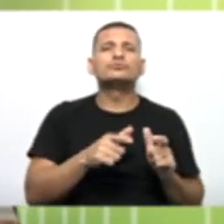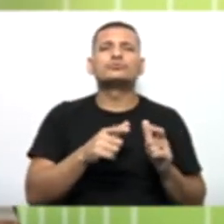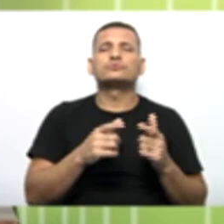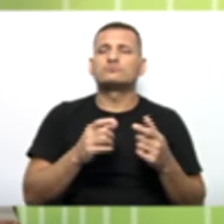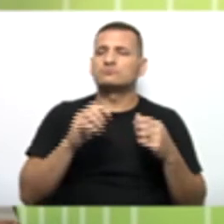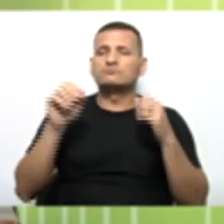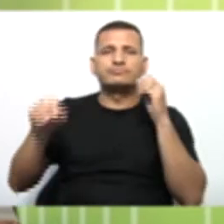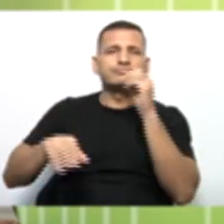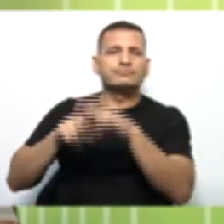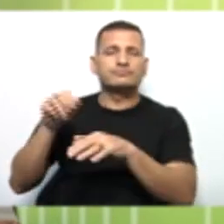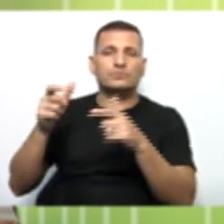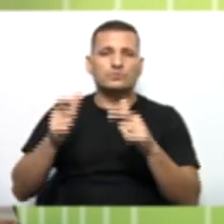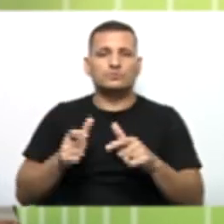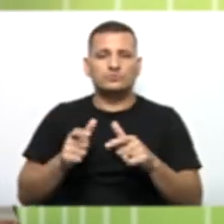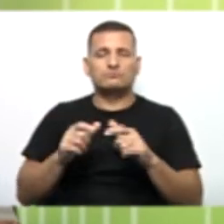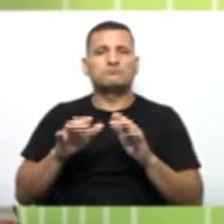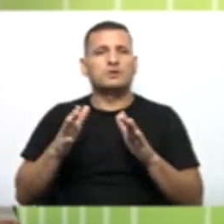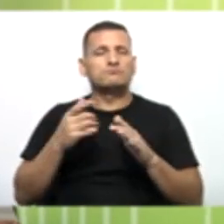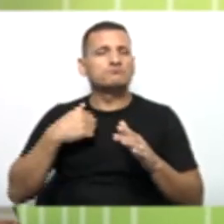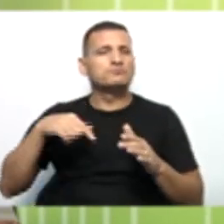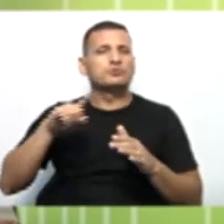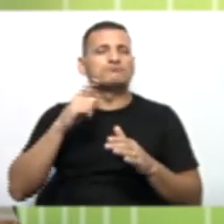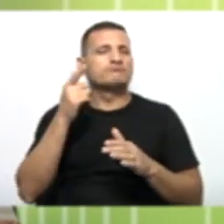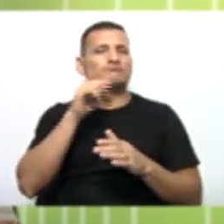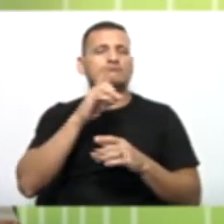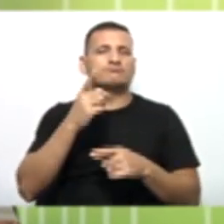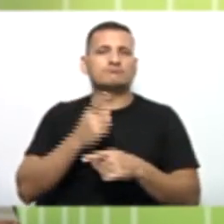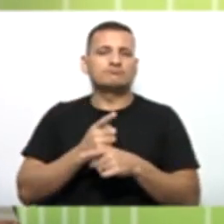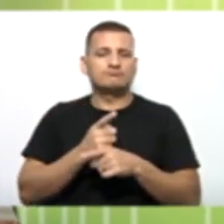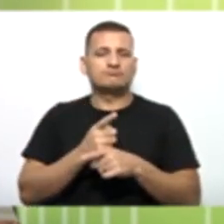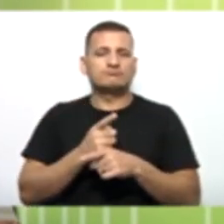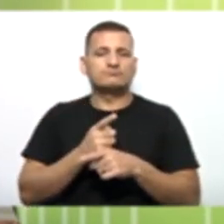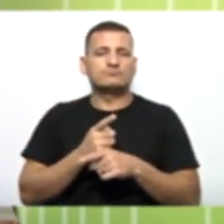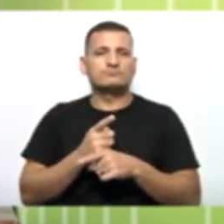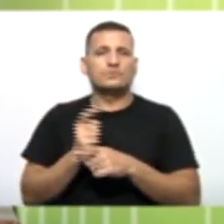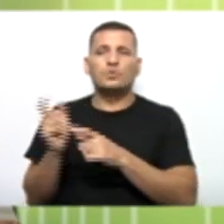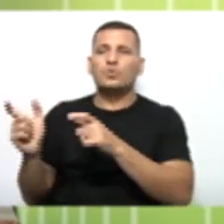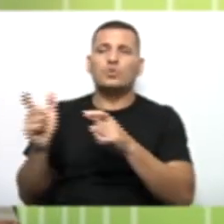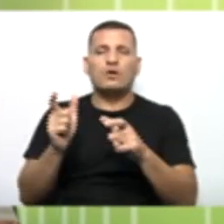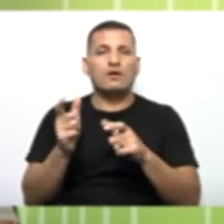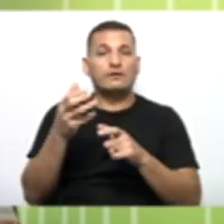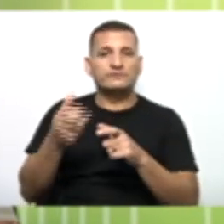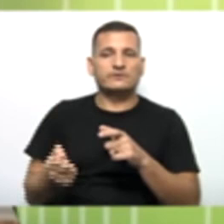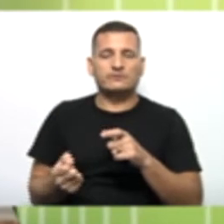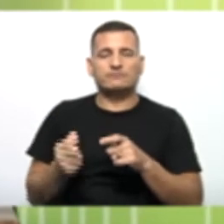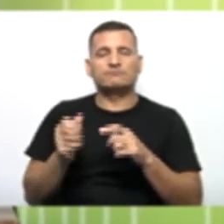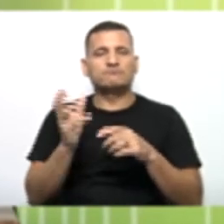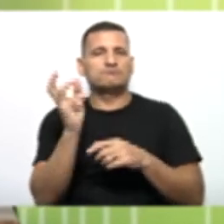nós simplesmente não conseguimos encontrar um local que aceitasse receber essas lâmpadas.